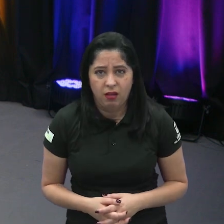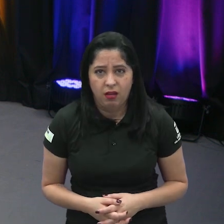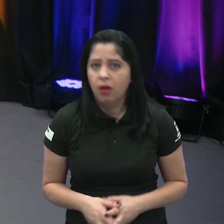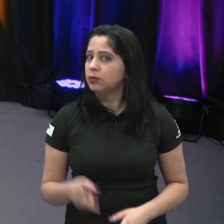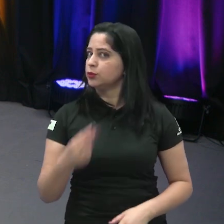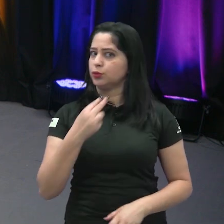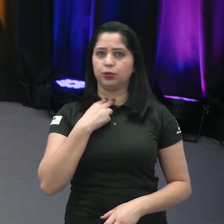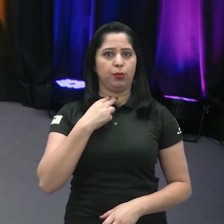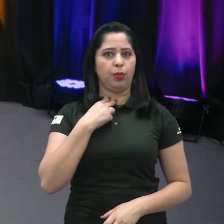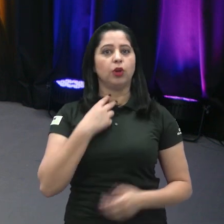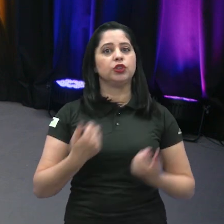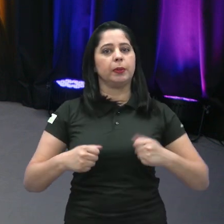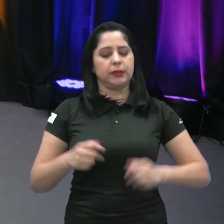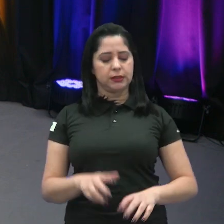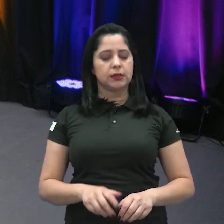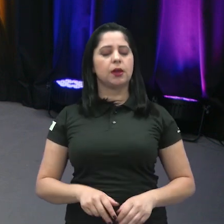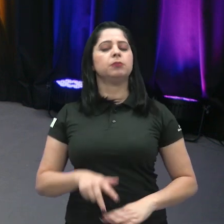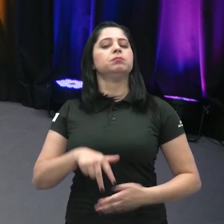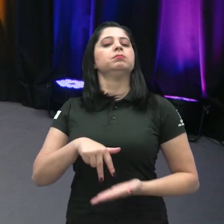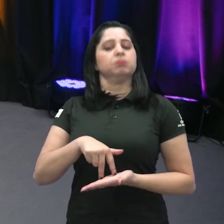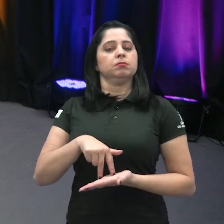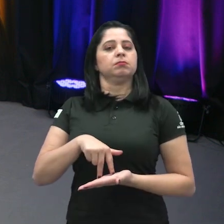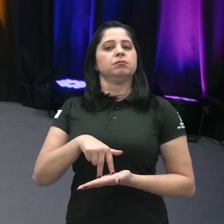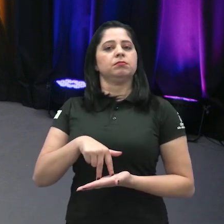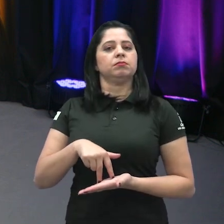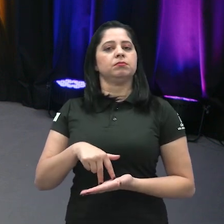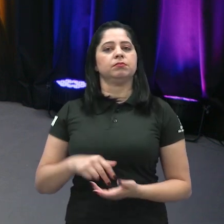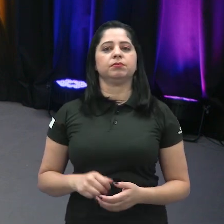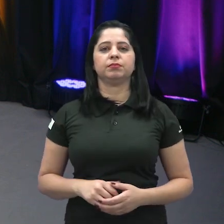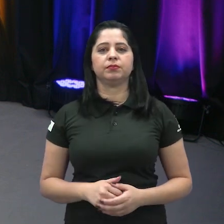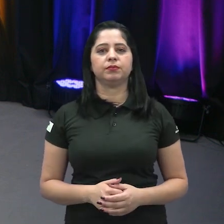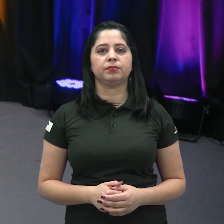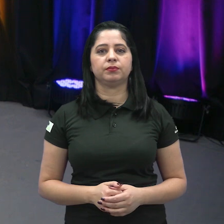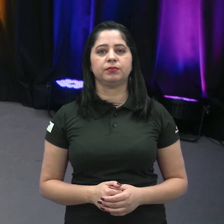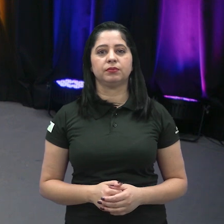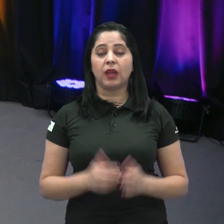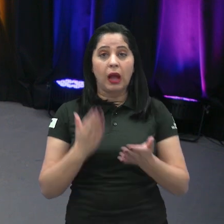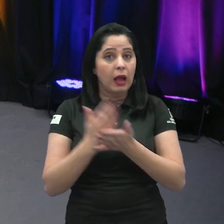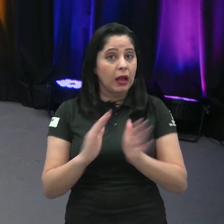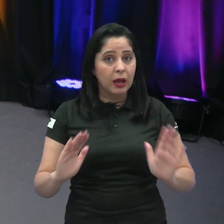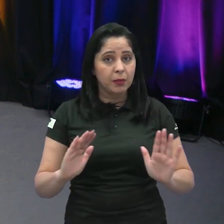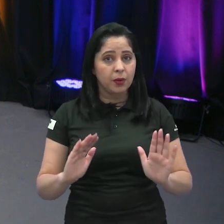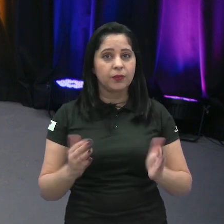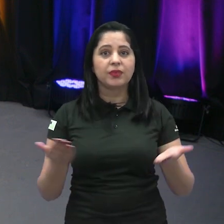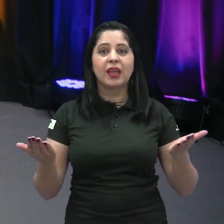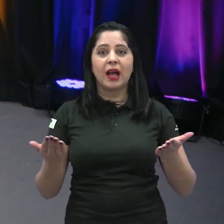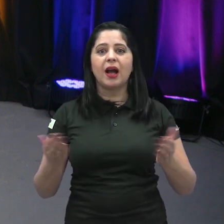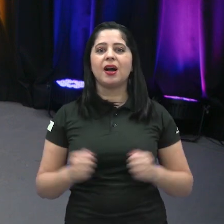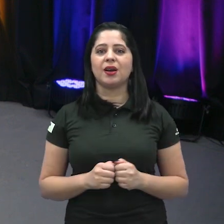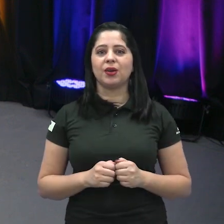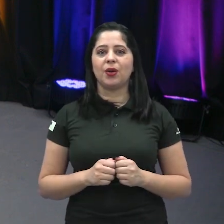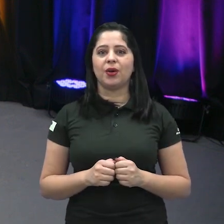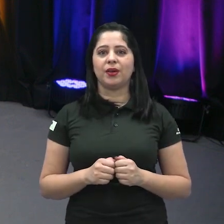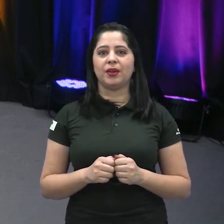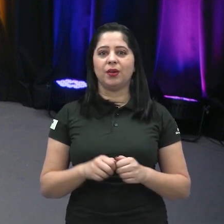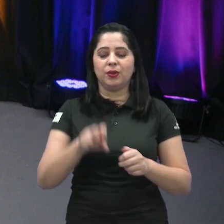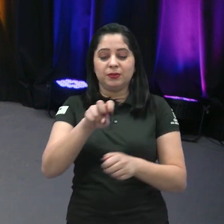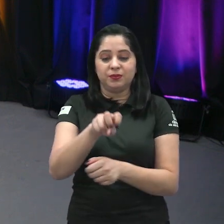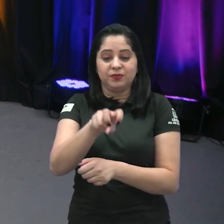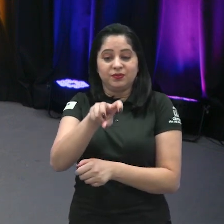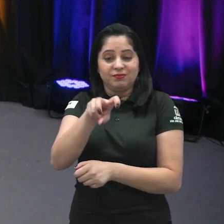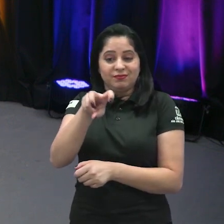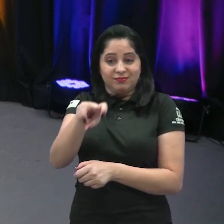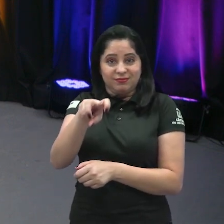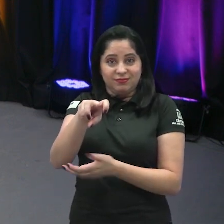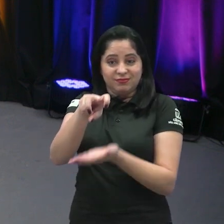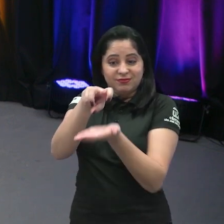o tronco voltado para frente. Tronco sempre ereto, sempre firme. Terminou, nós vamos afastar as